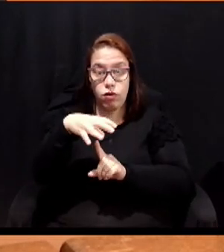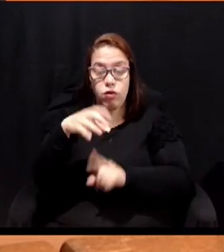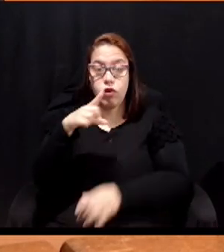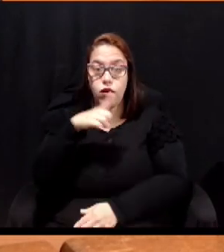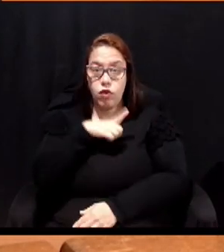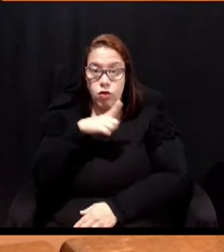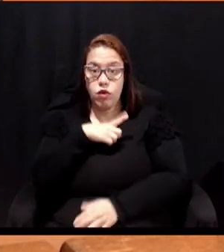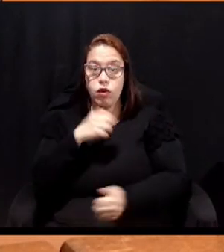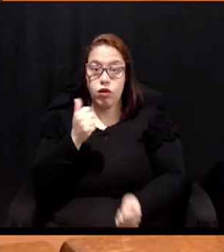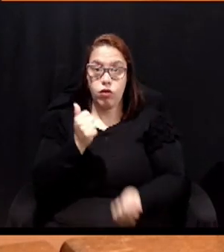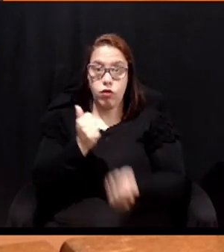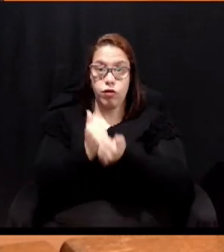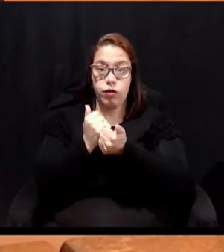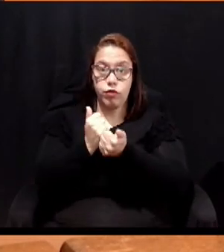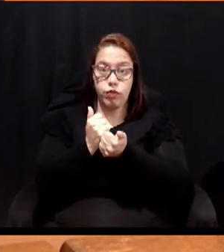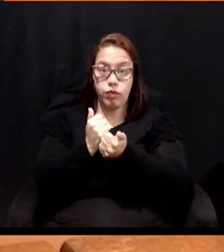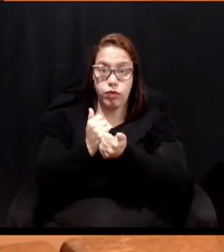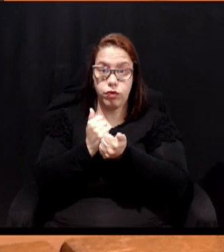parceria,